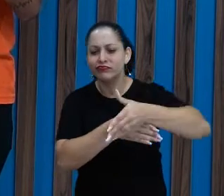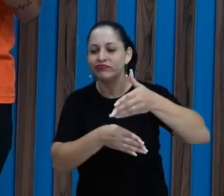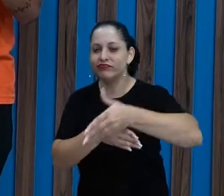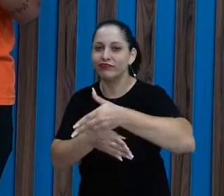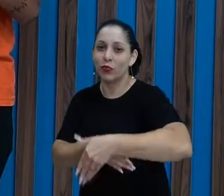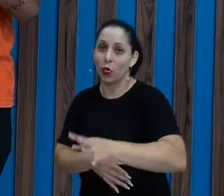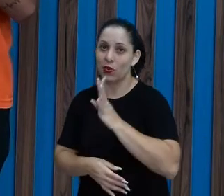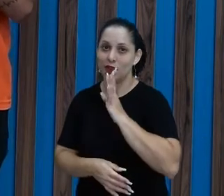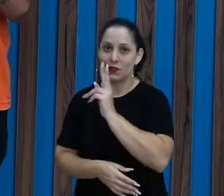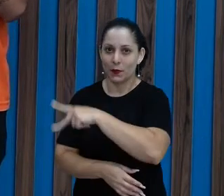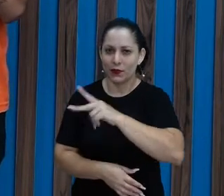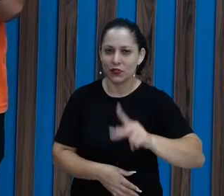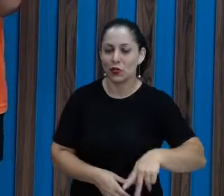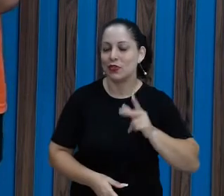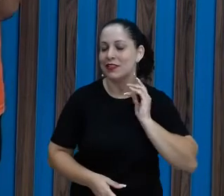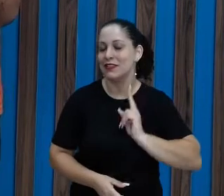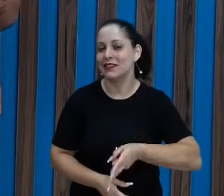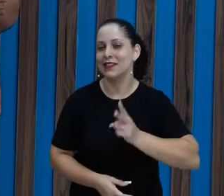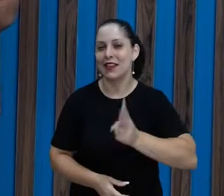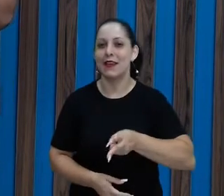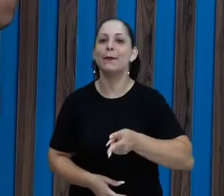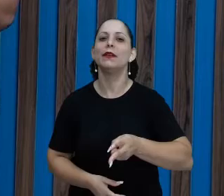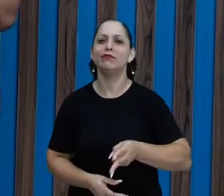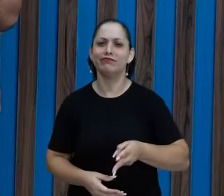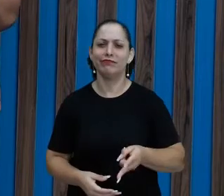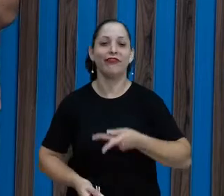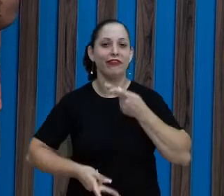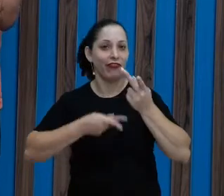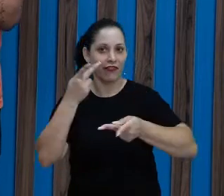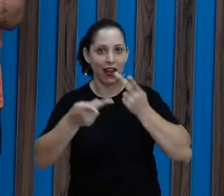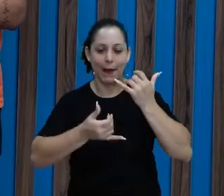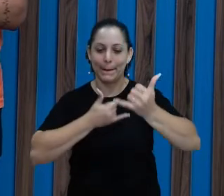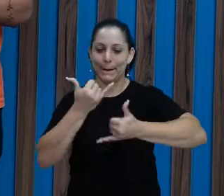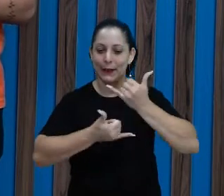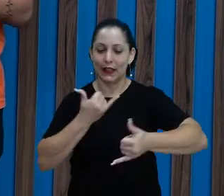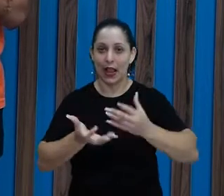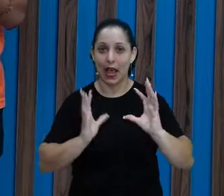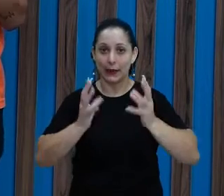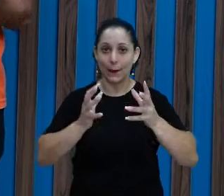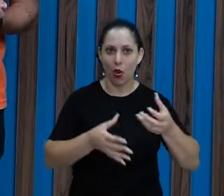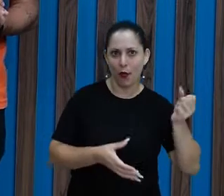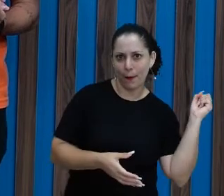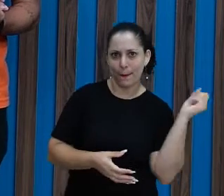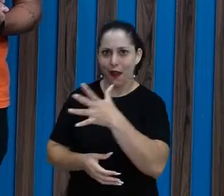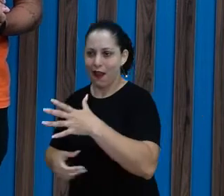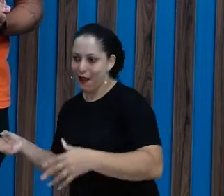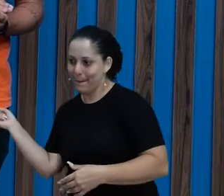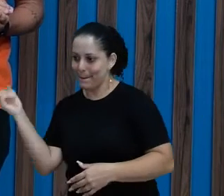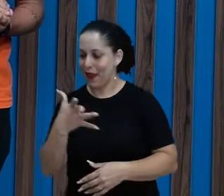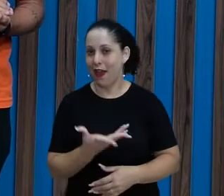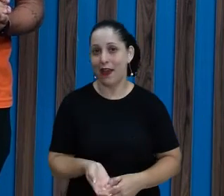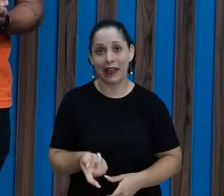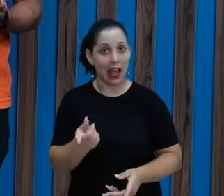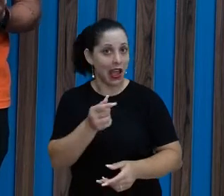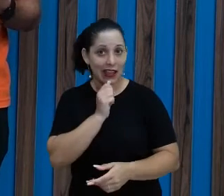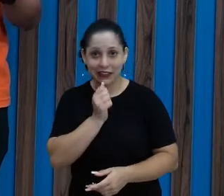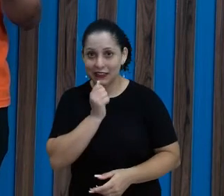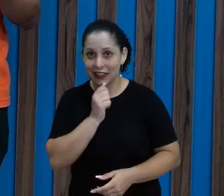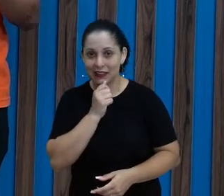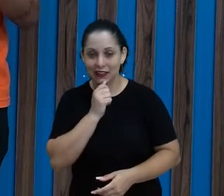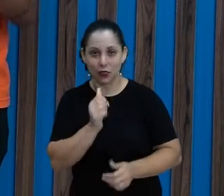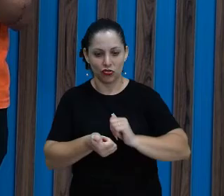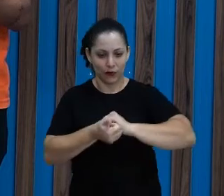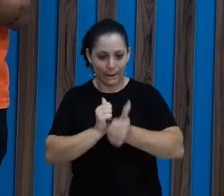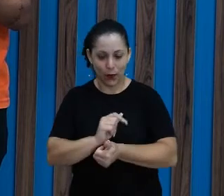professor, né, que atua, todo mundo fala muito sobre a questão do queimado, que não é um esporte ainda, né? Ele